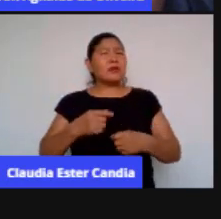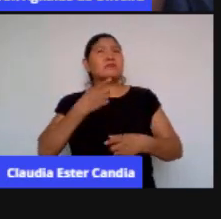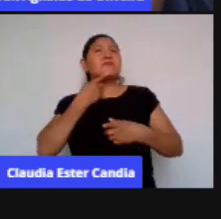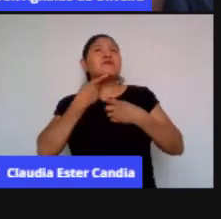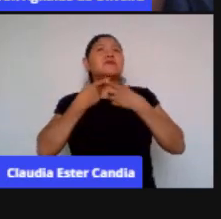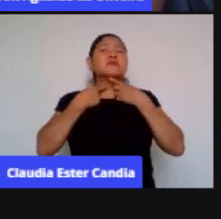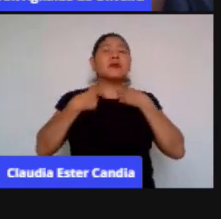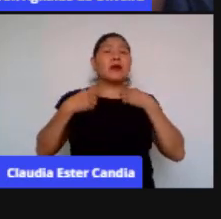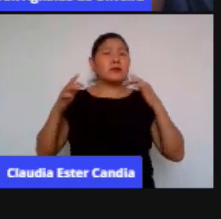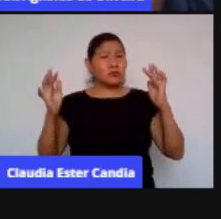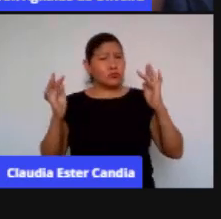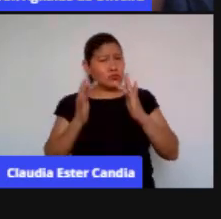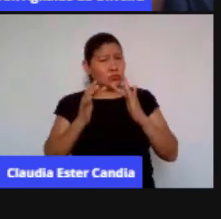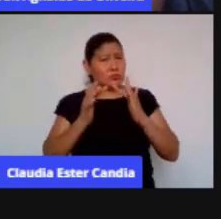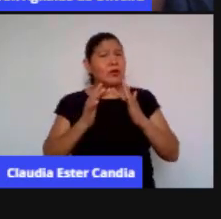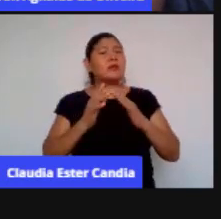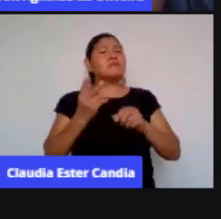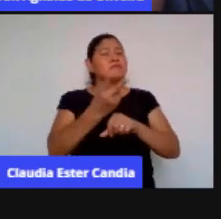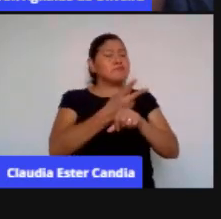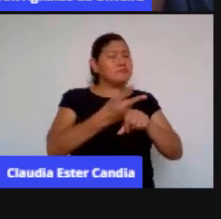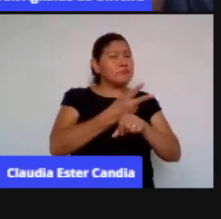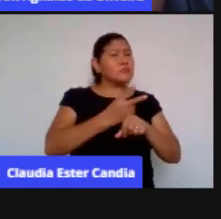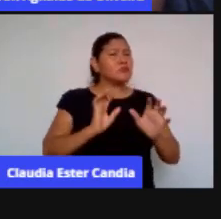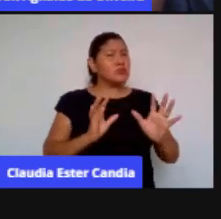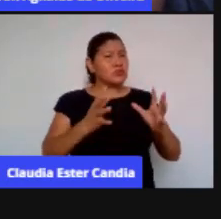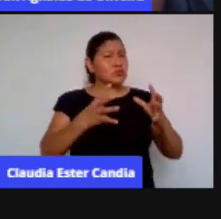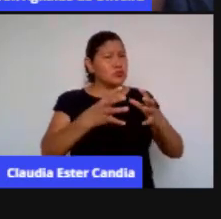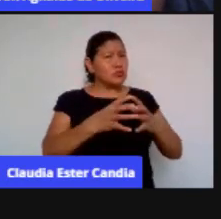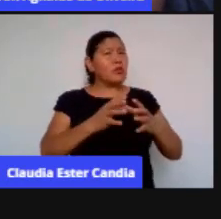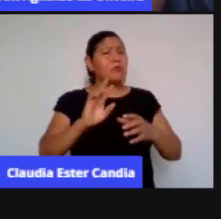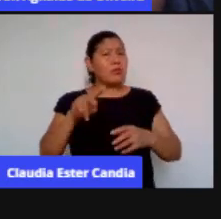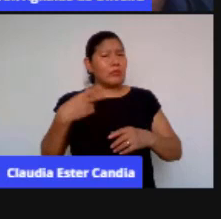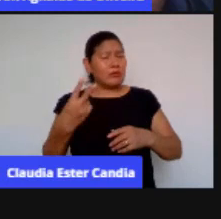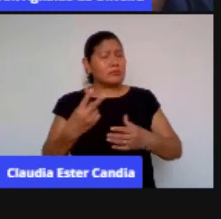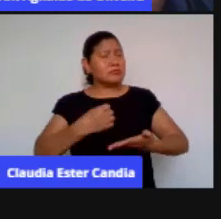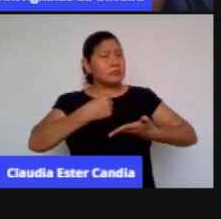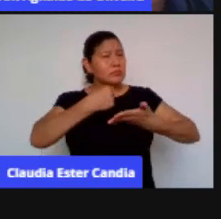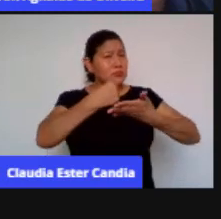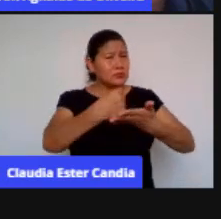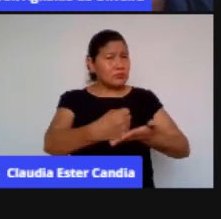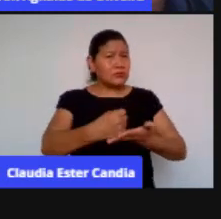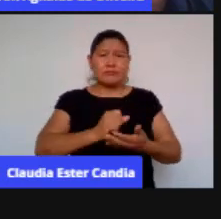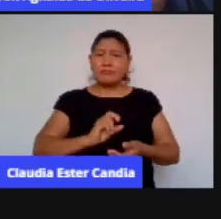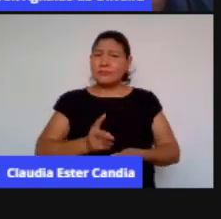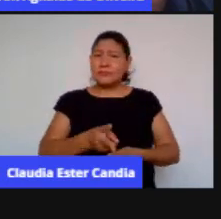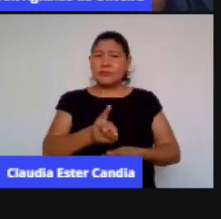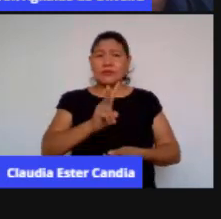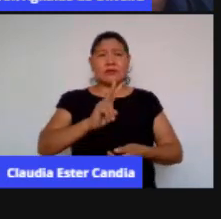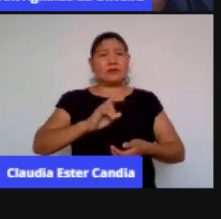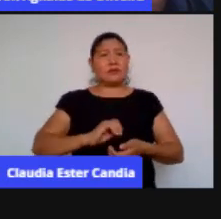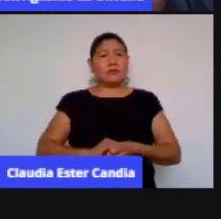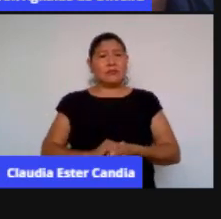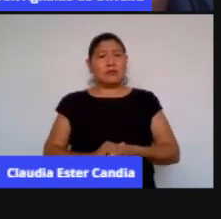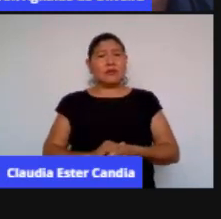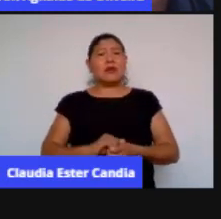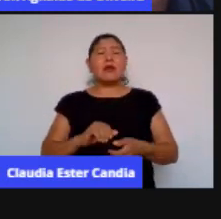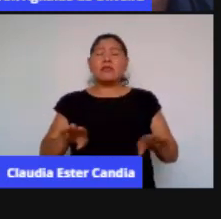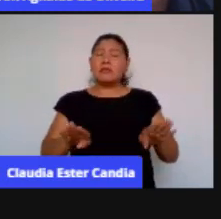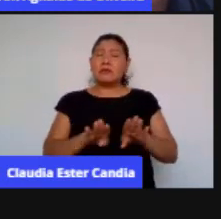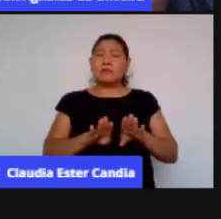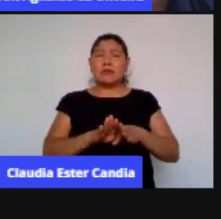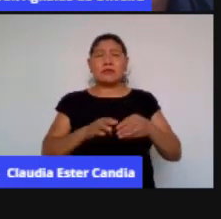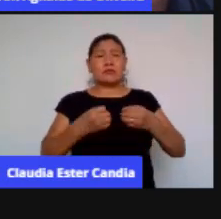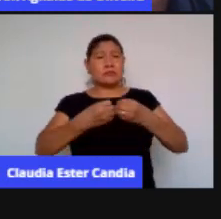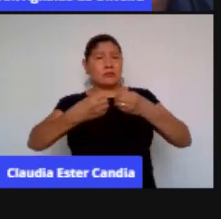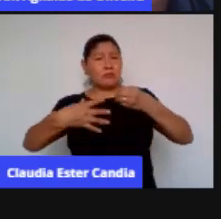necessidade, nos procure, nós estamos lá para atender vocês e poder auxiliar da melhor maneira possível. No blog da matemática,